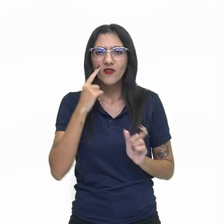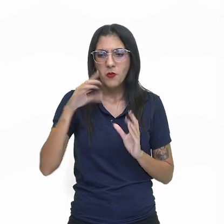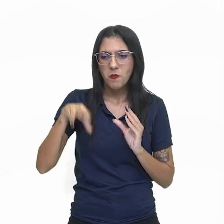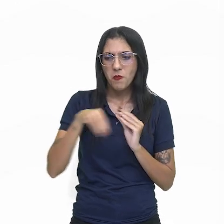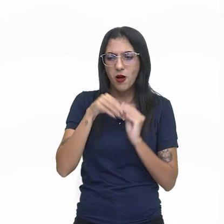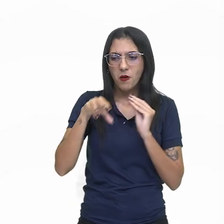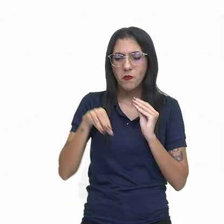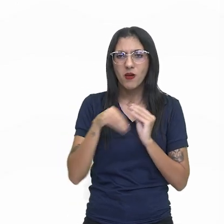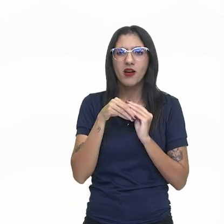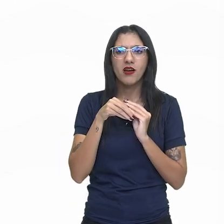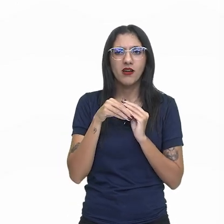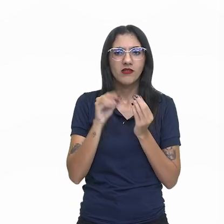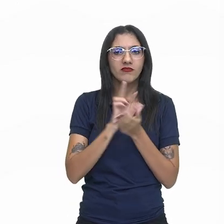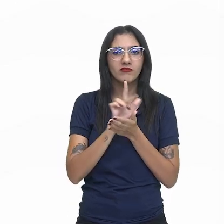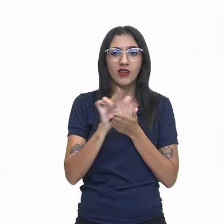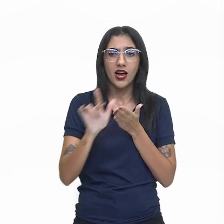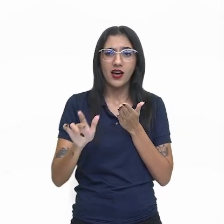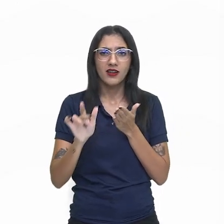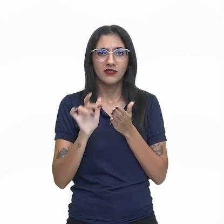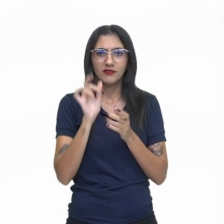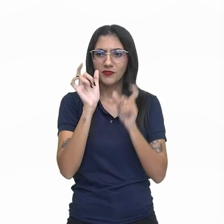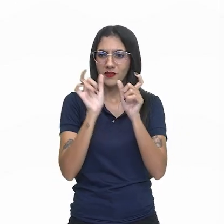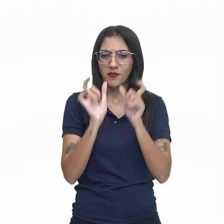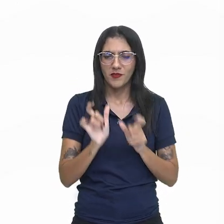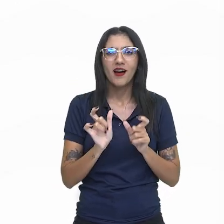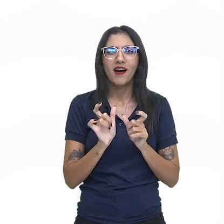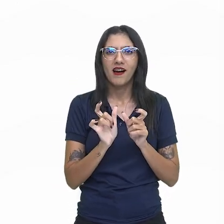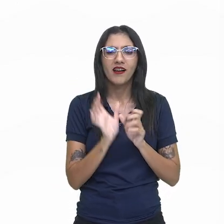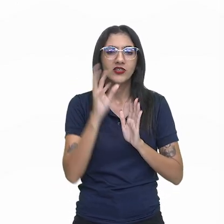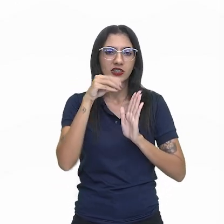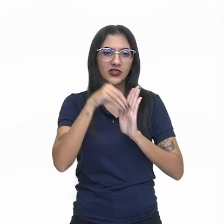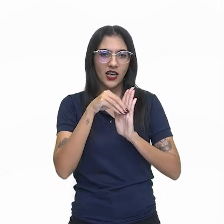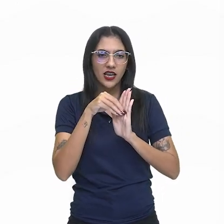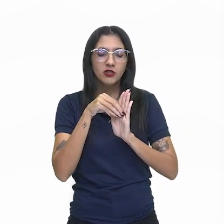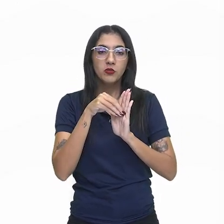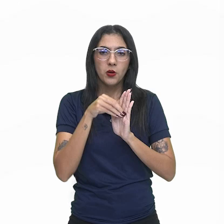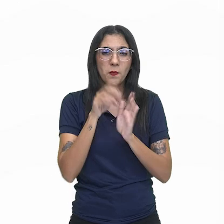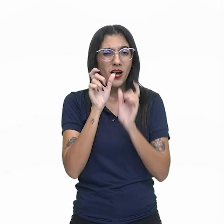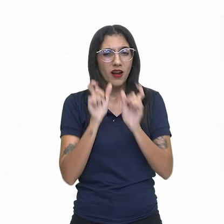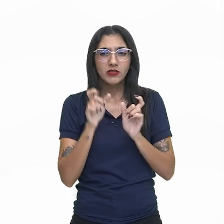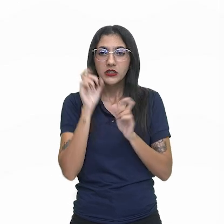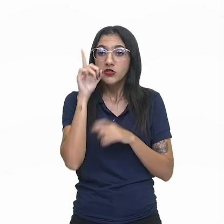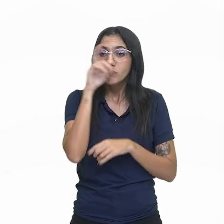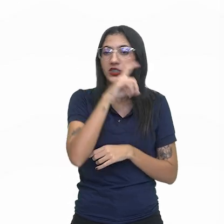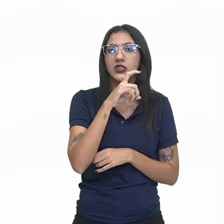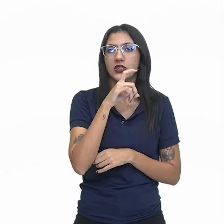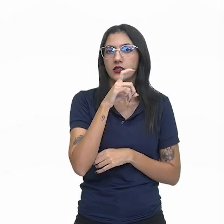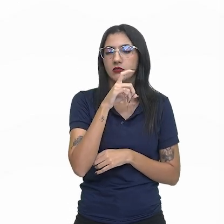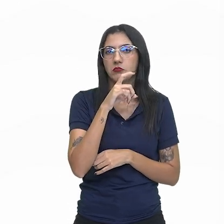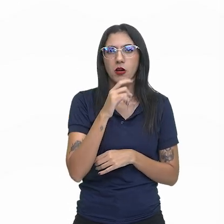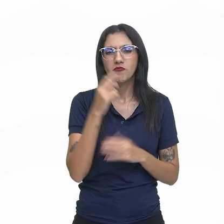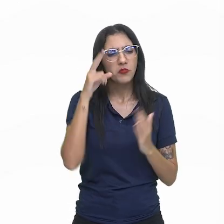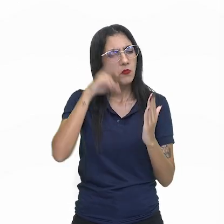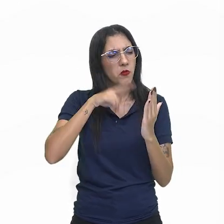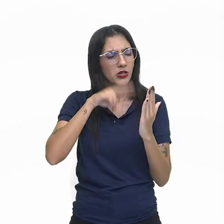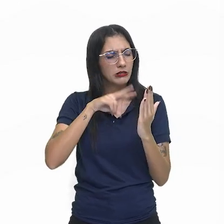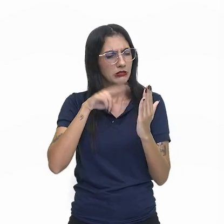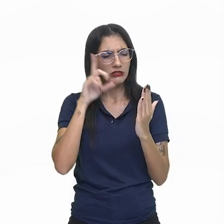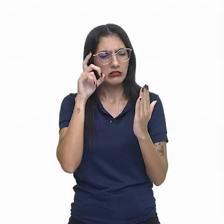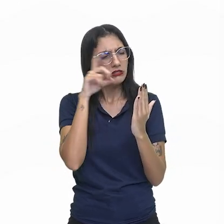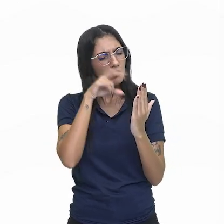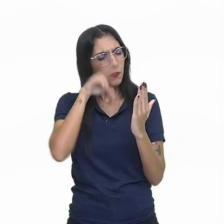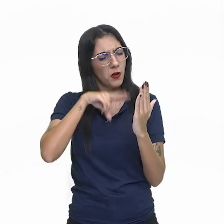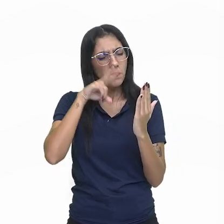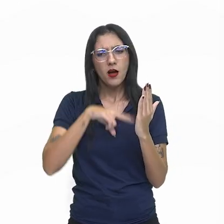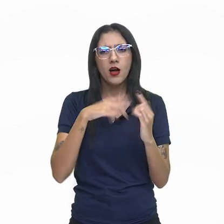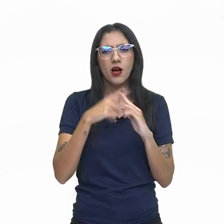mais, eu não posso nem dizer erros ortográficos, não, ele vai dificultando, né, a compreensão por conta